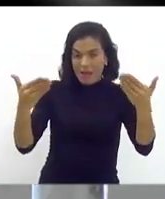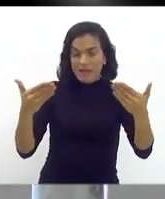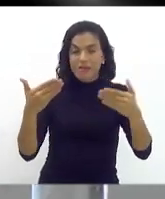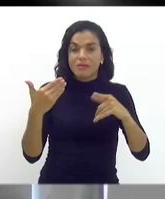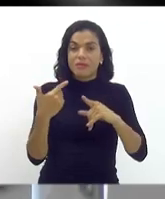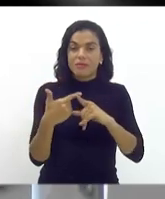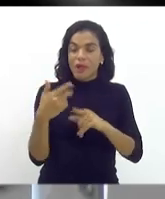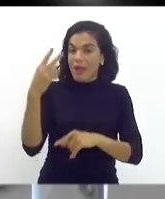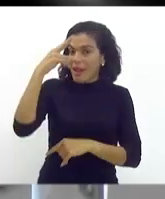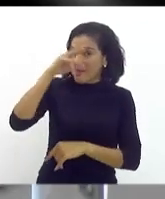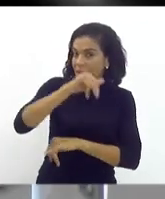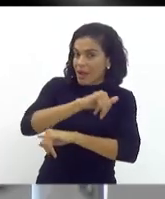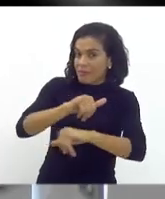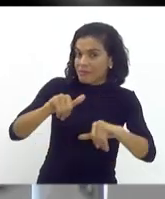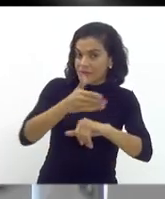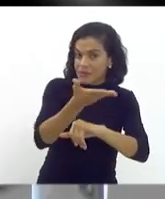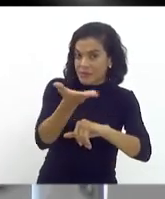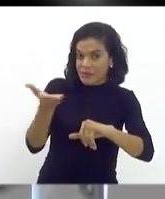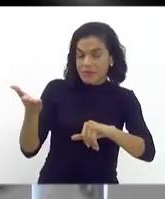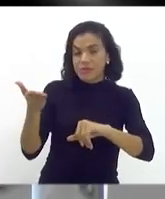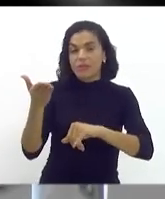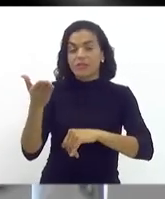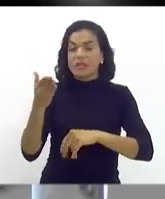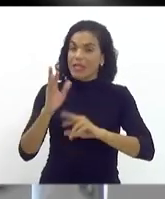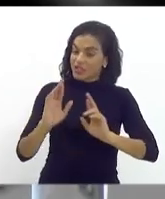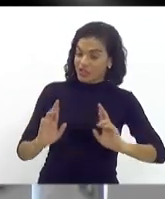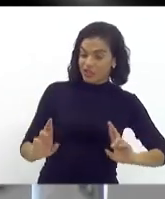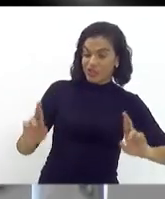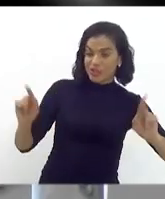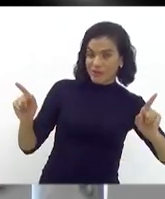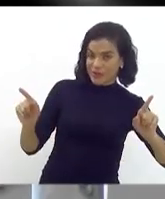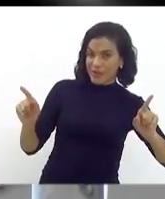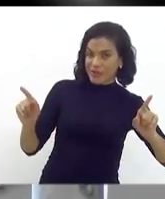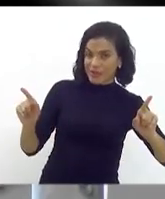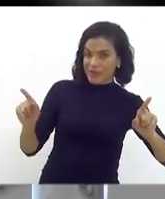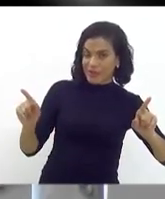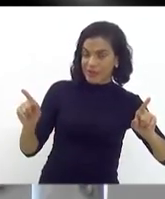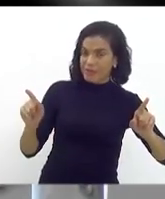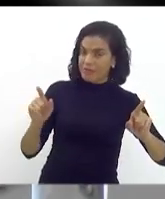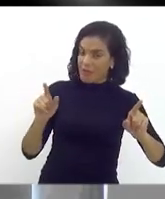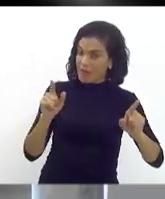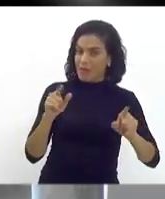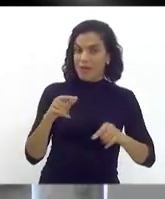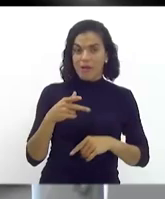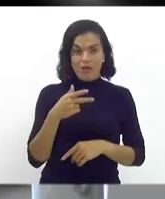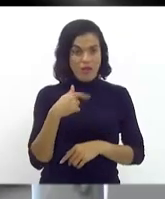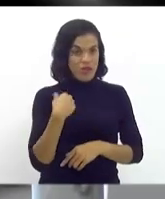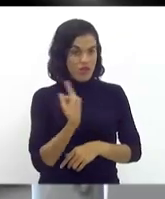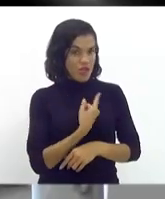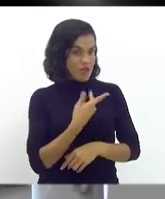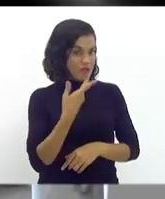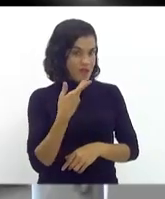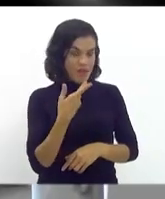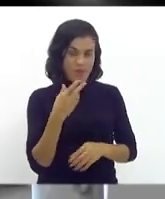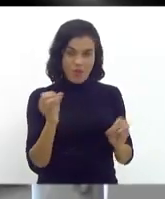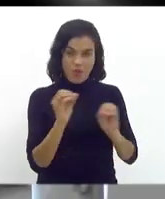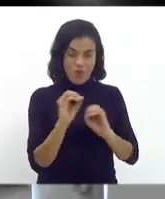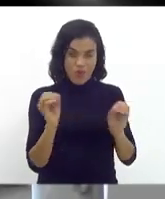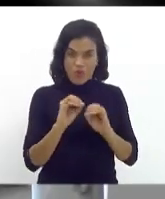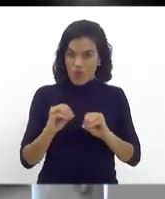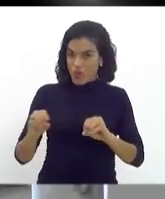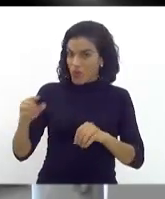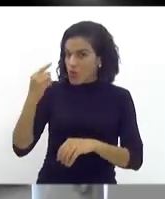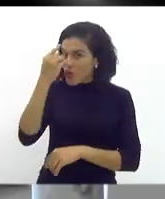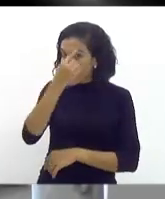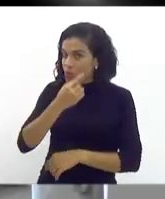essa lembrança né dessa diferença para deixar frisado que nós não estamos tratando do reconhecimento